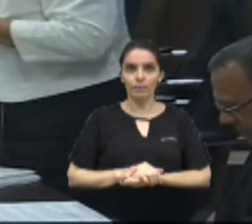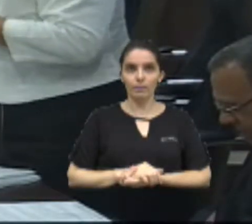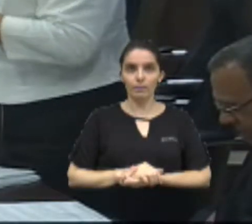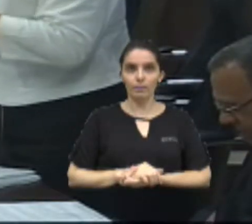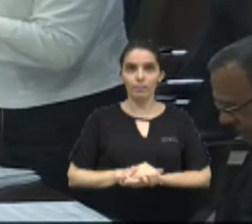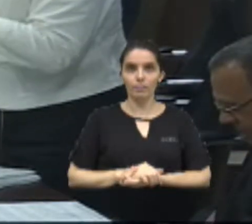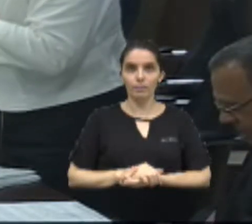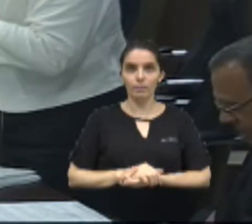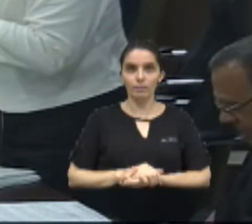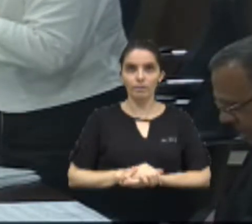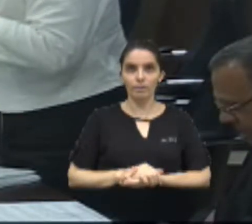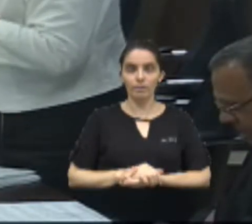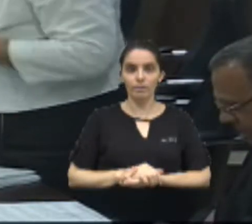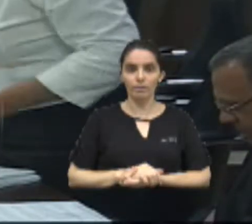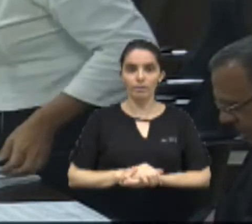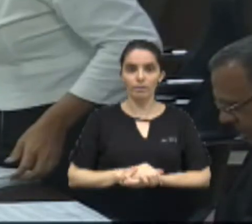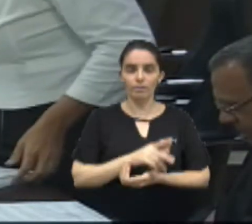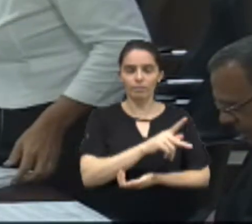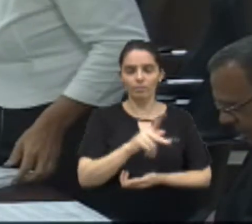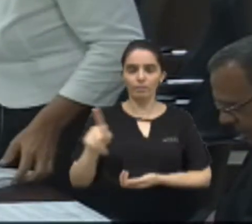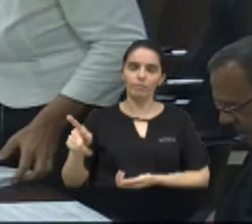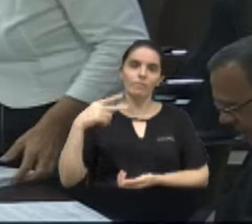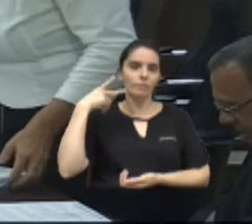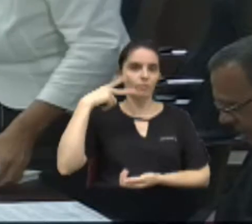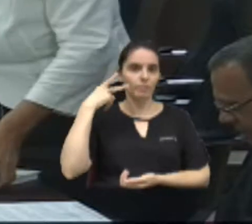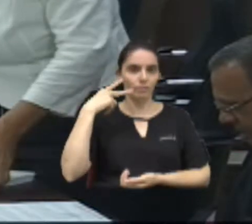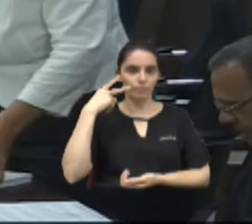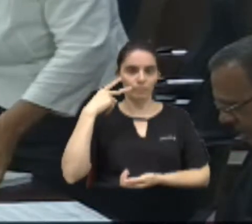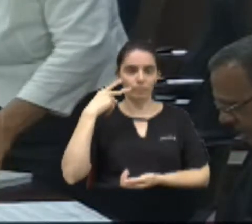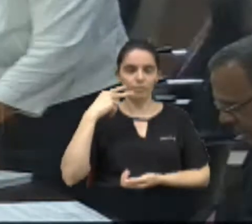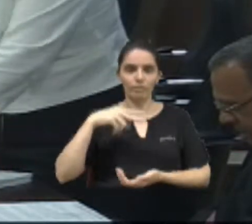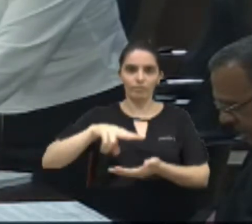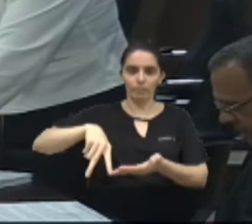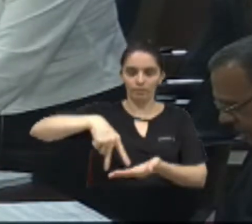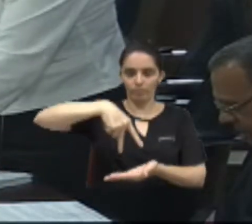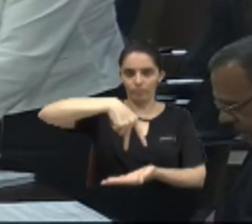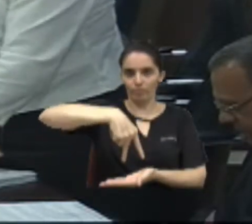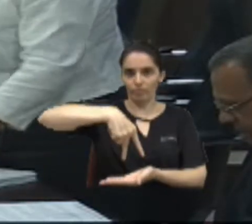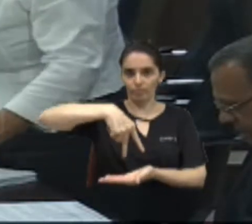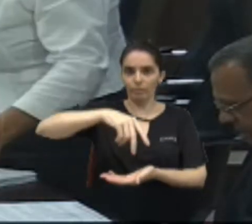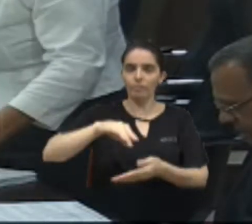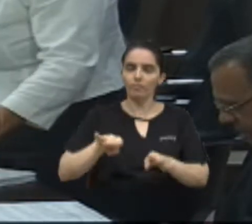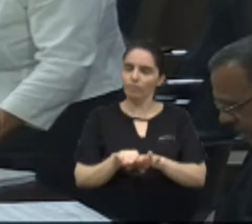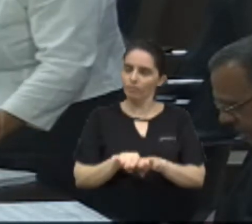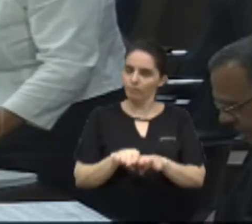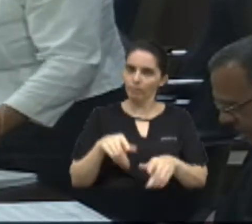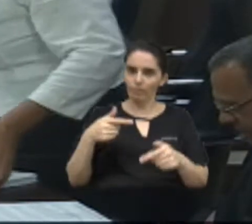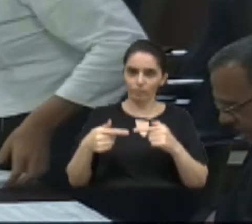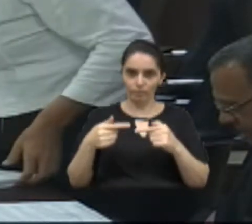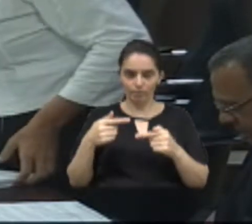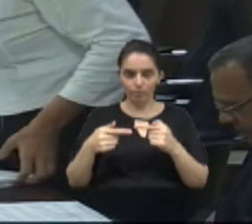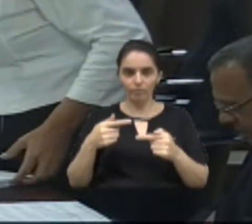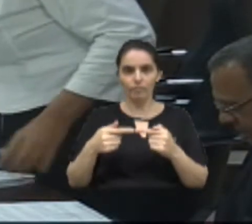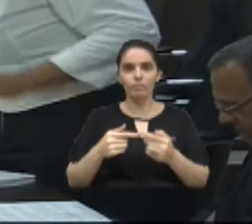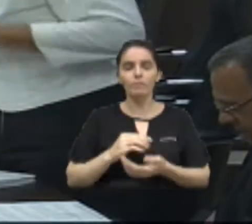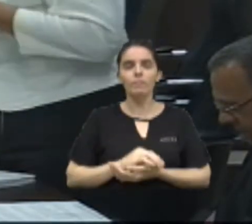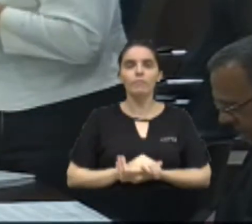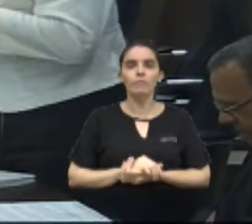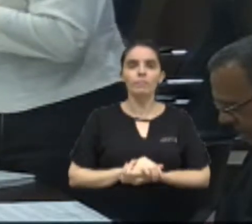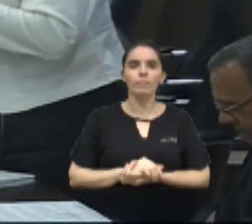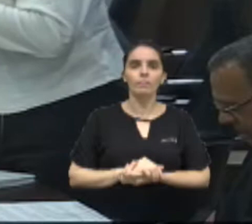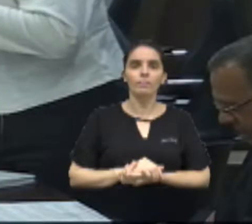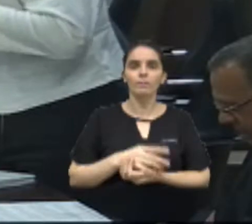Érica Tanque. Senhor presidente, nobres pares, aqui me levanto também nesse requerimento da vereadora Constância